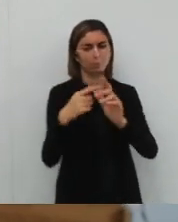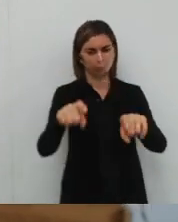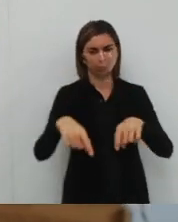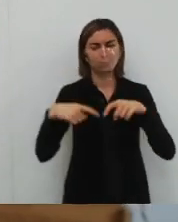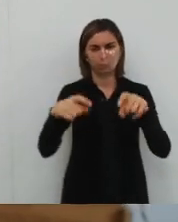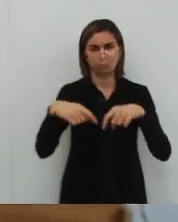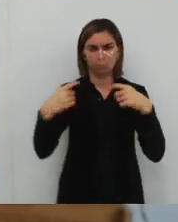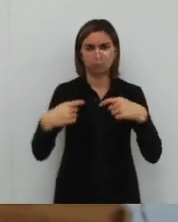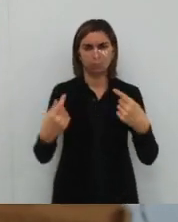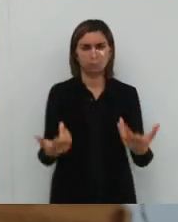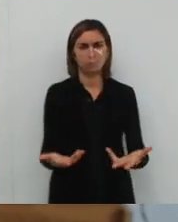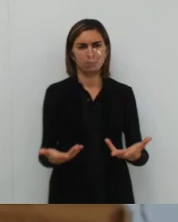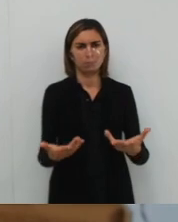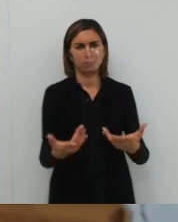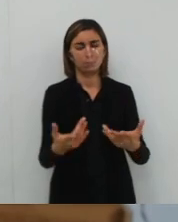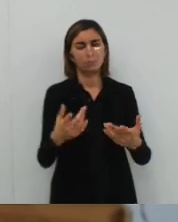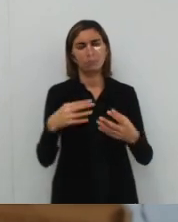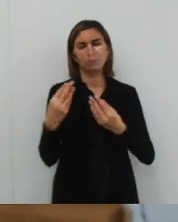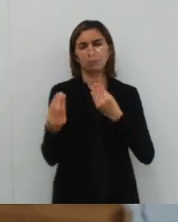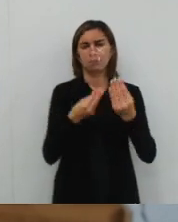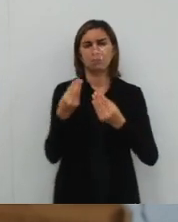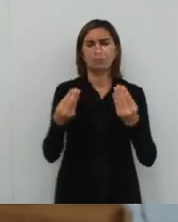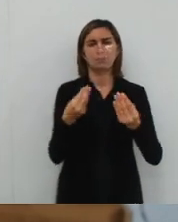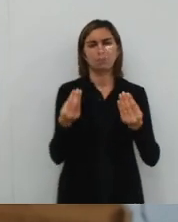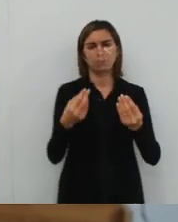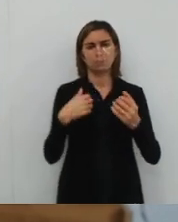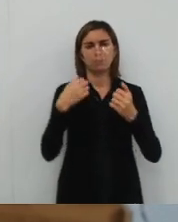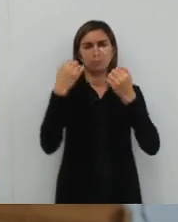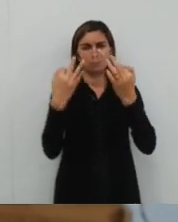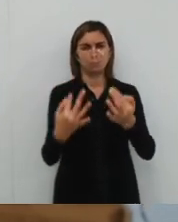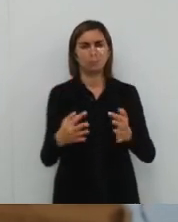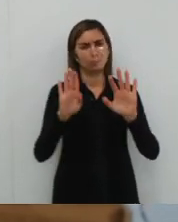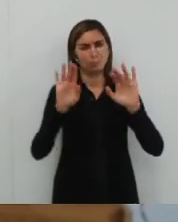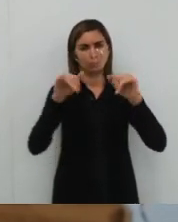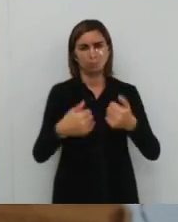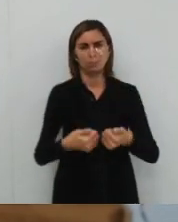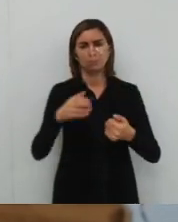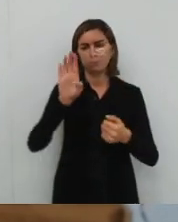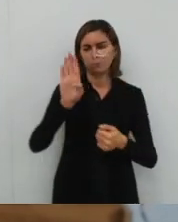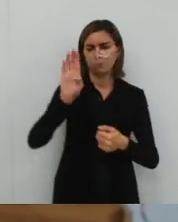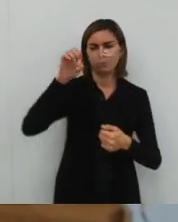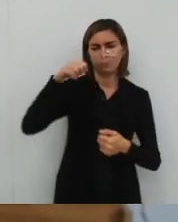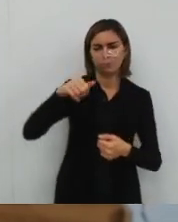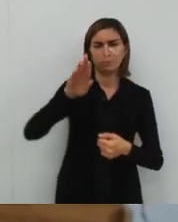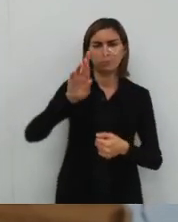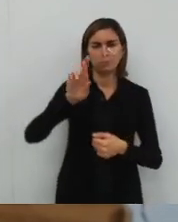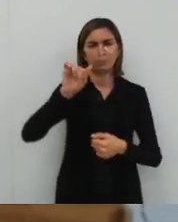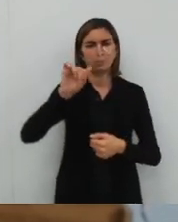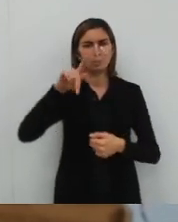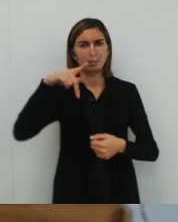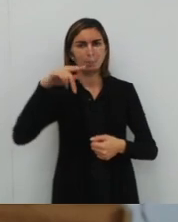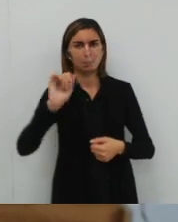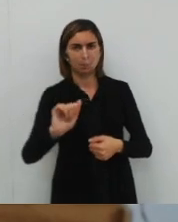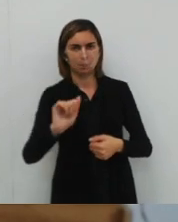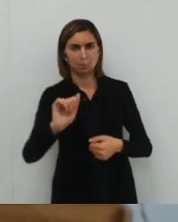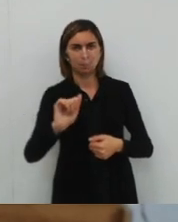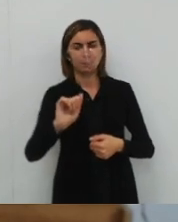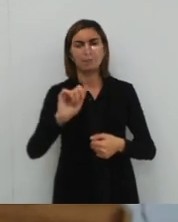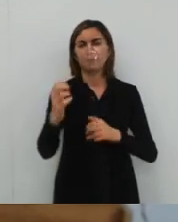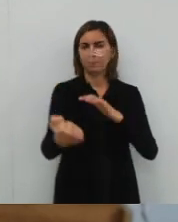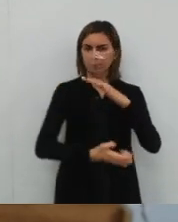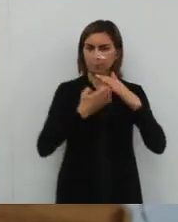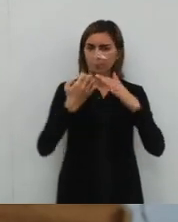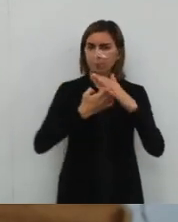Então nós podemos, vamos dizer assim, mencionar bem a Embrapa, ok? A Embrapa é a